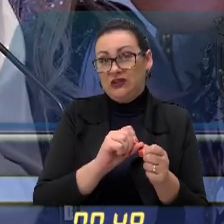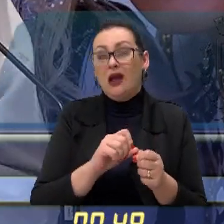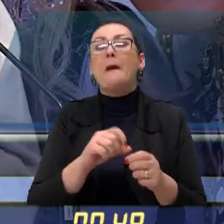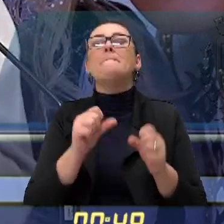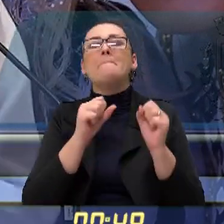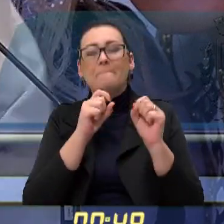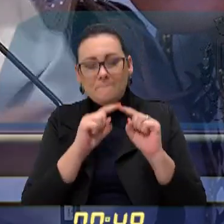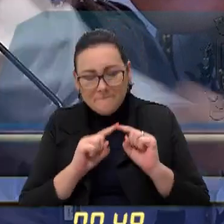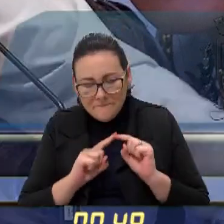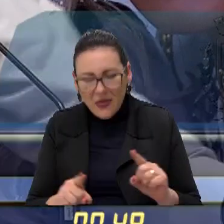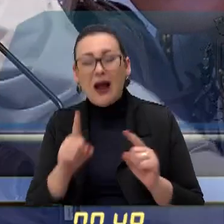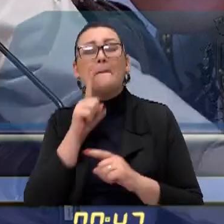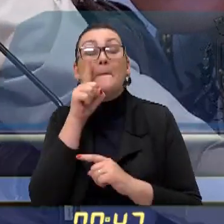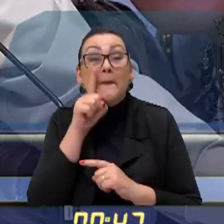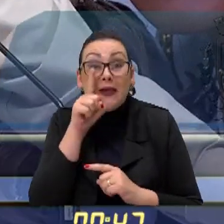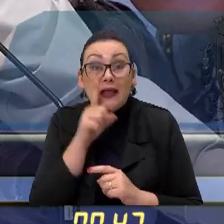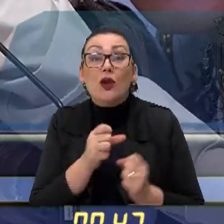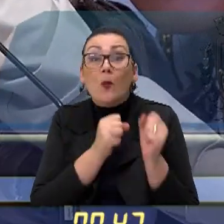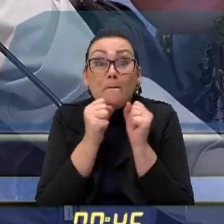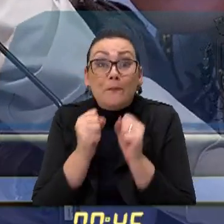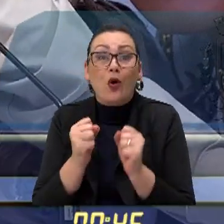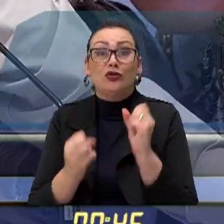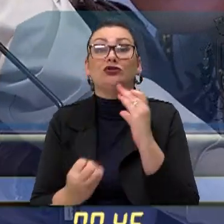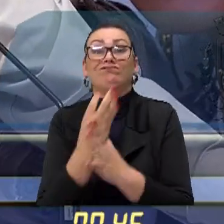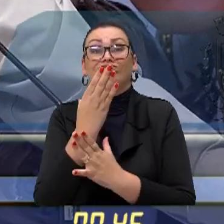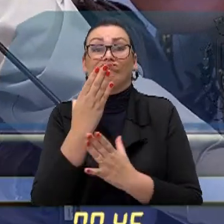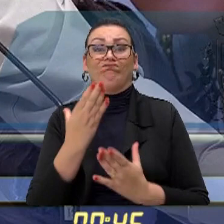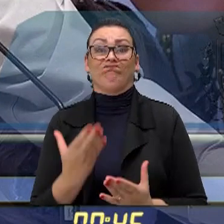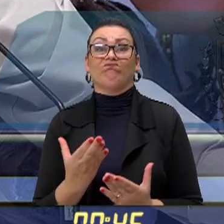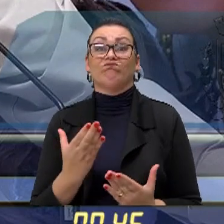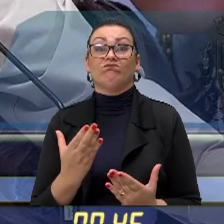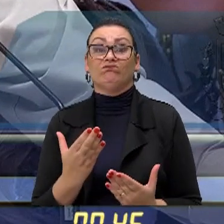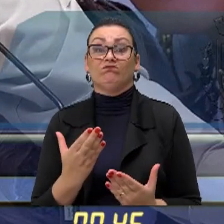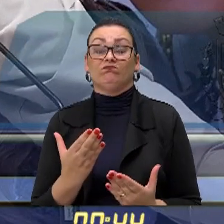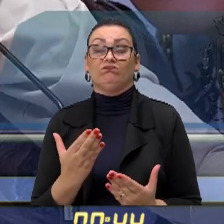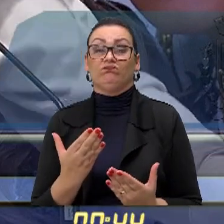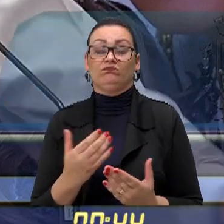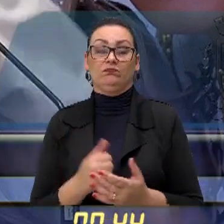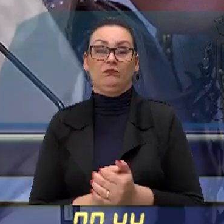há um risco real de acontecer uma tragédia.